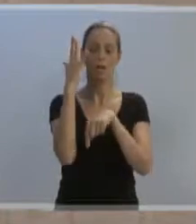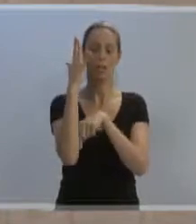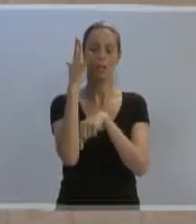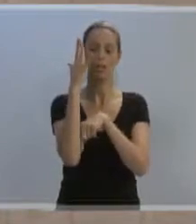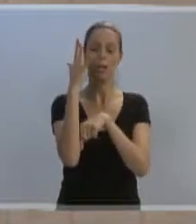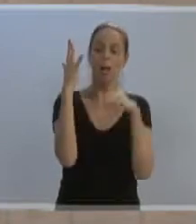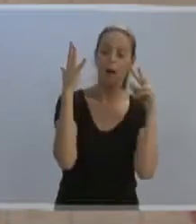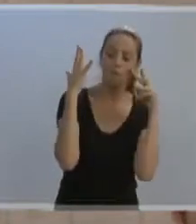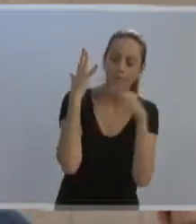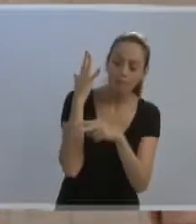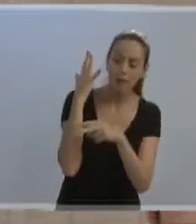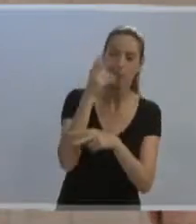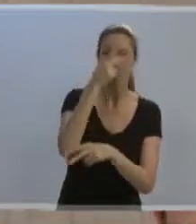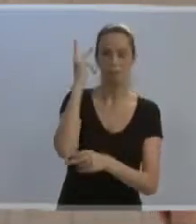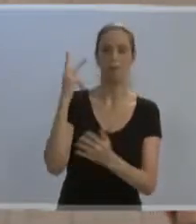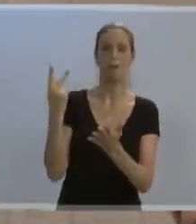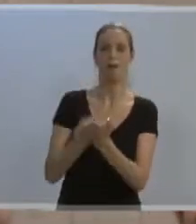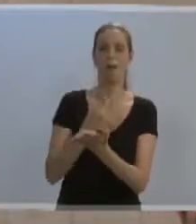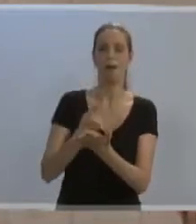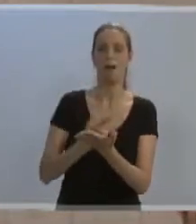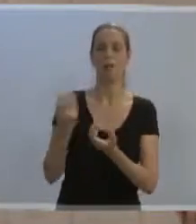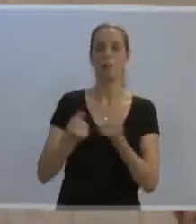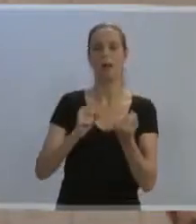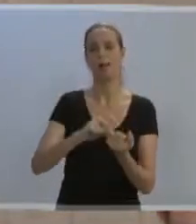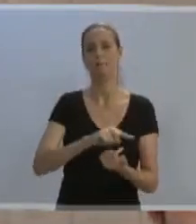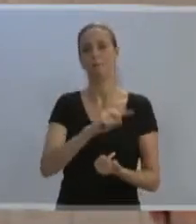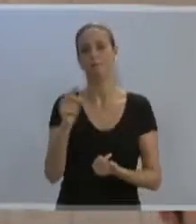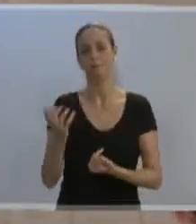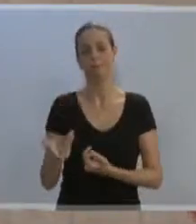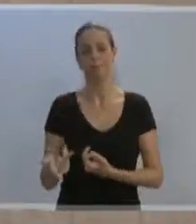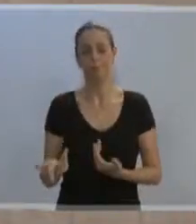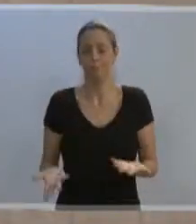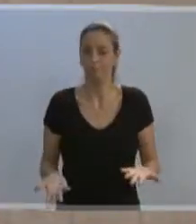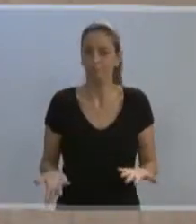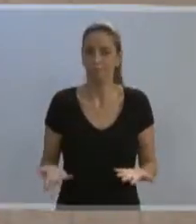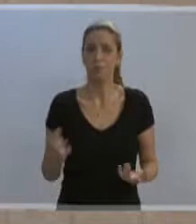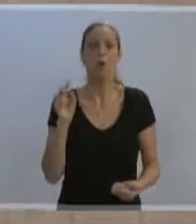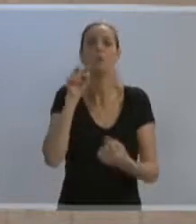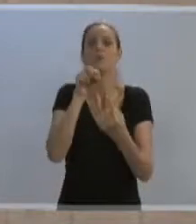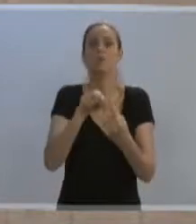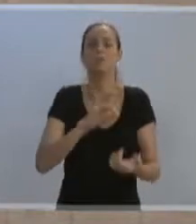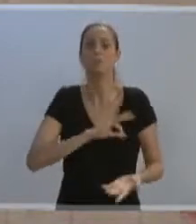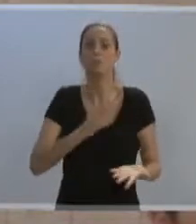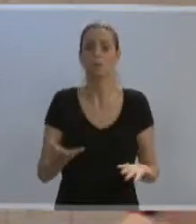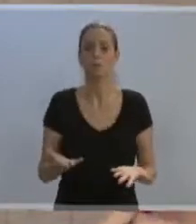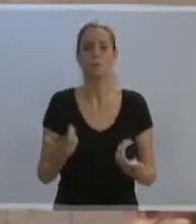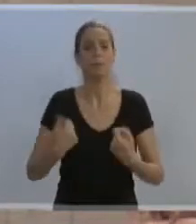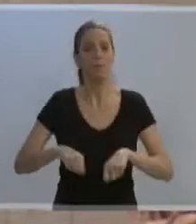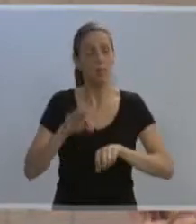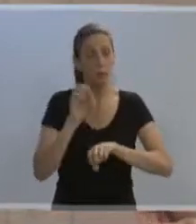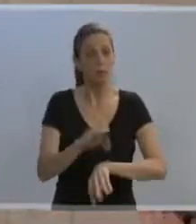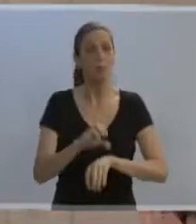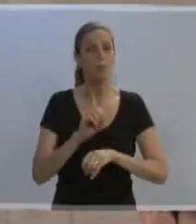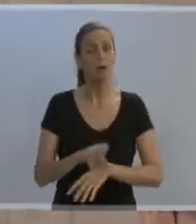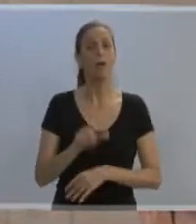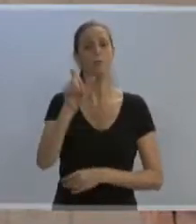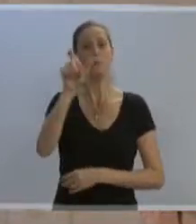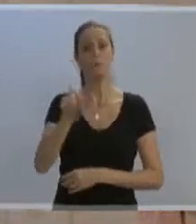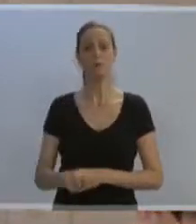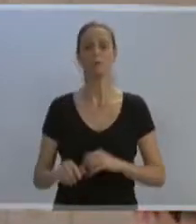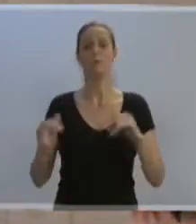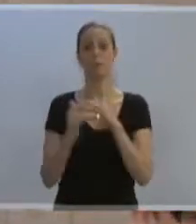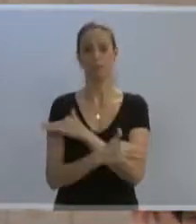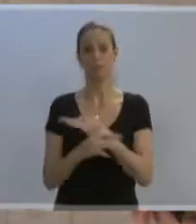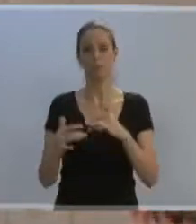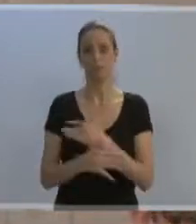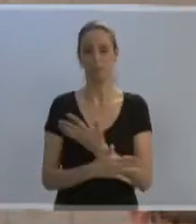despreparado e aí eu aí eu vou mais longe o objetivo deste agente é educar o trânsito e diz é dessa